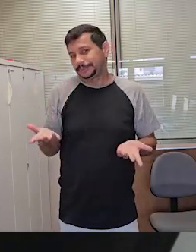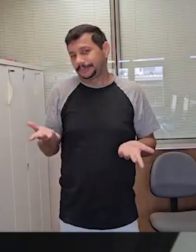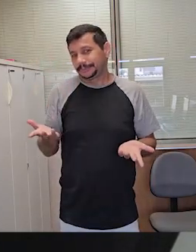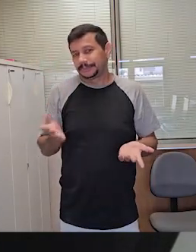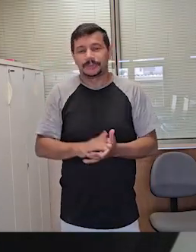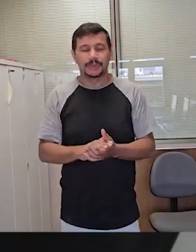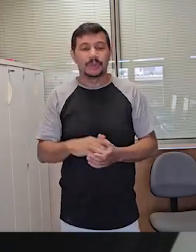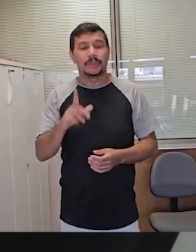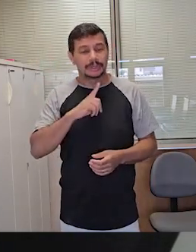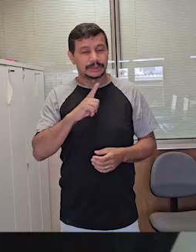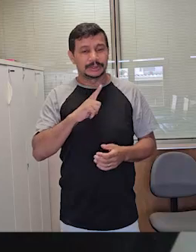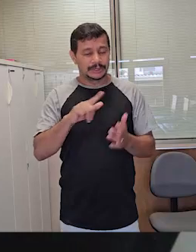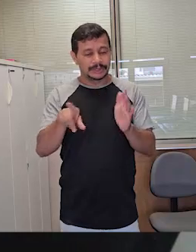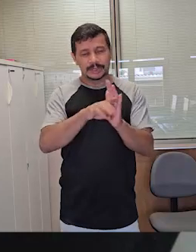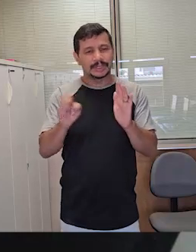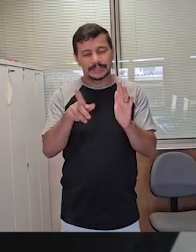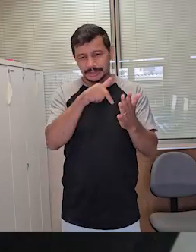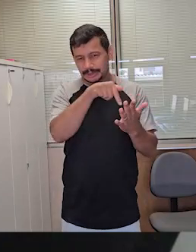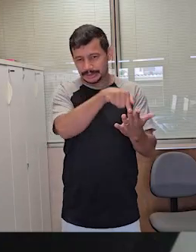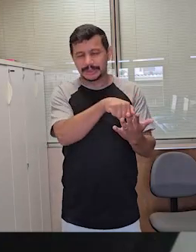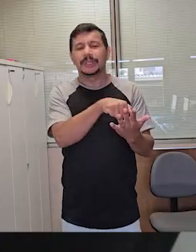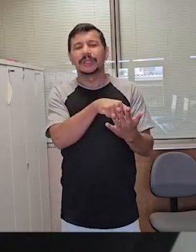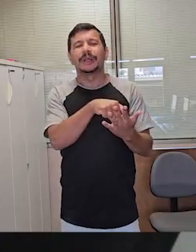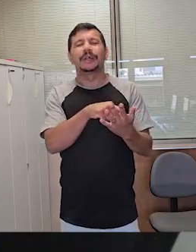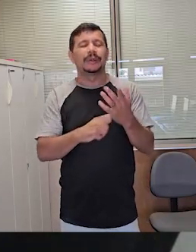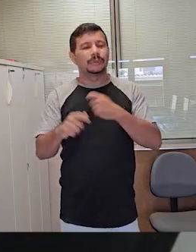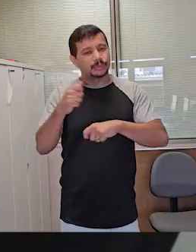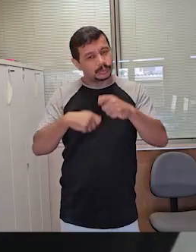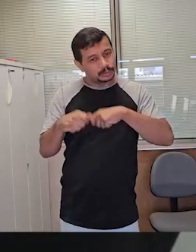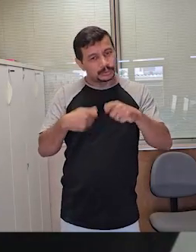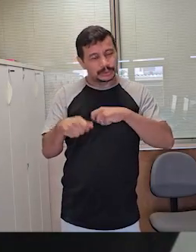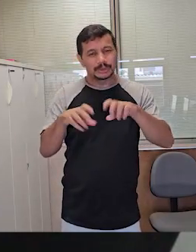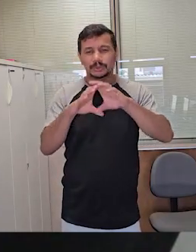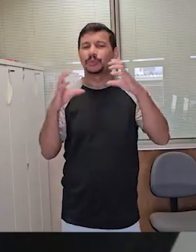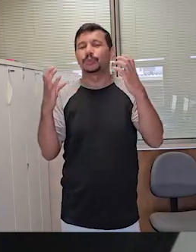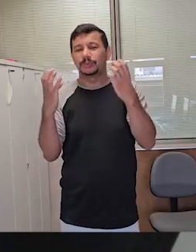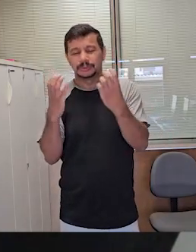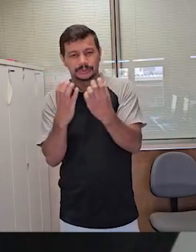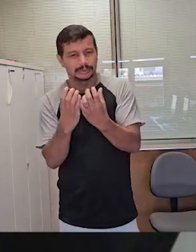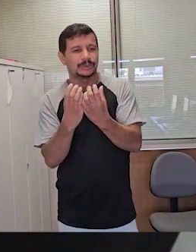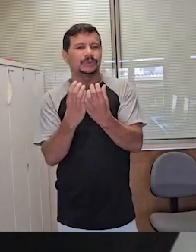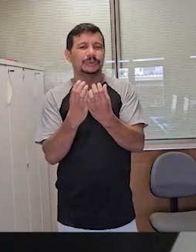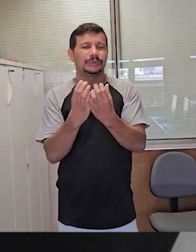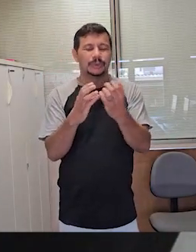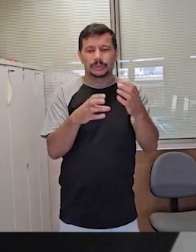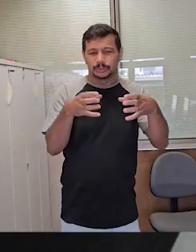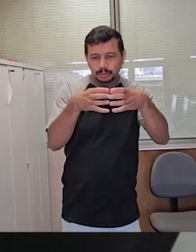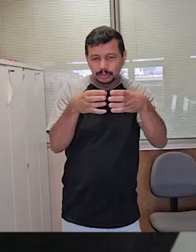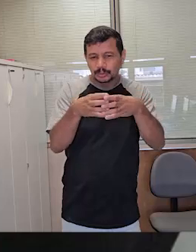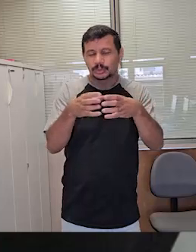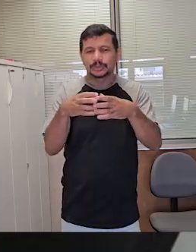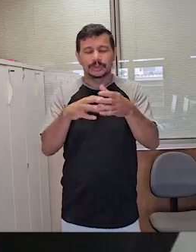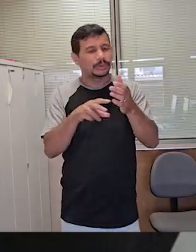ele está lá na Constituição, alguns direitos assegurados, vai estar nas convenções coletivas. Aliás, as convenções coletivas dos sindicatos,